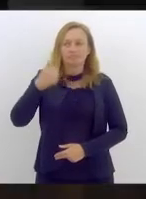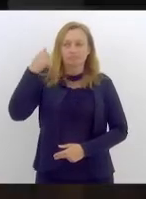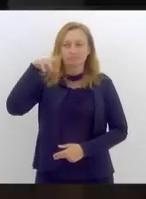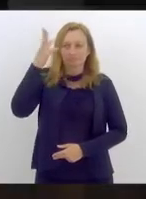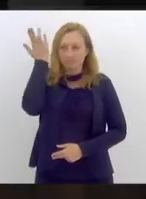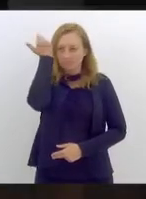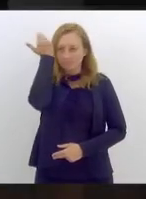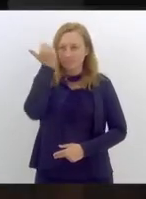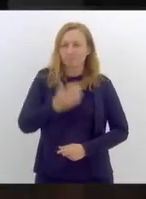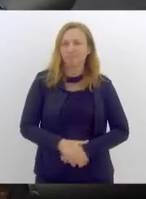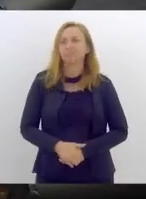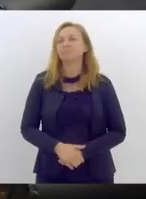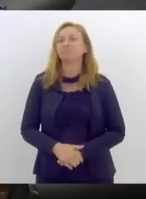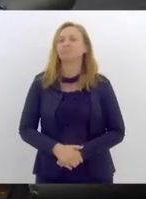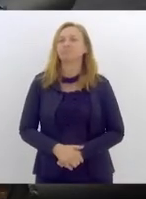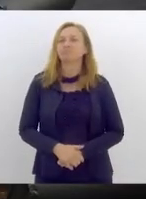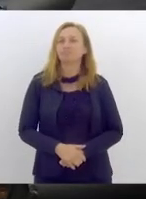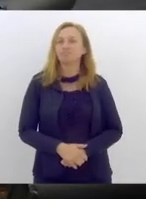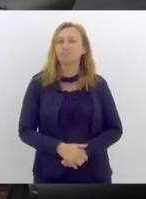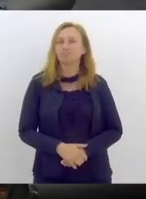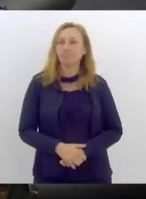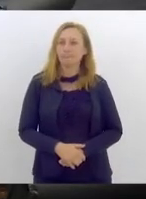tempo regimental